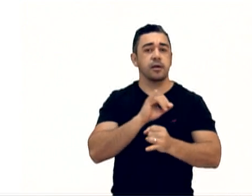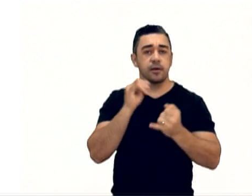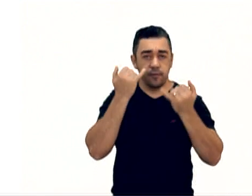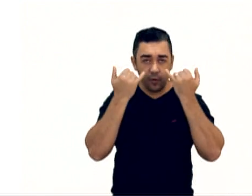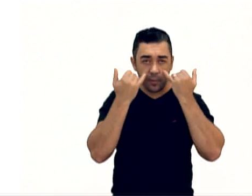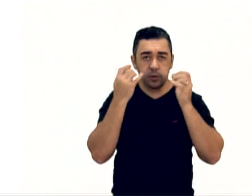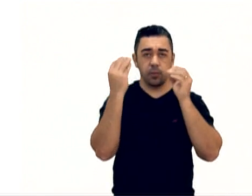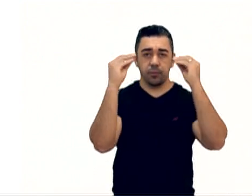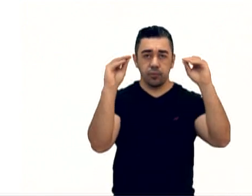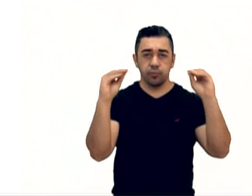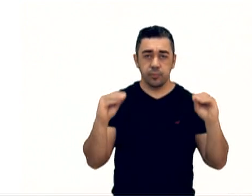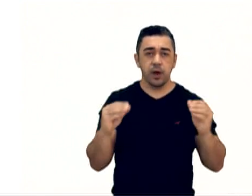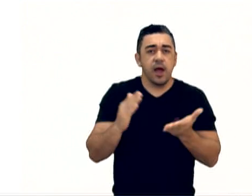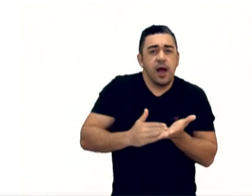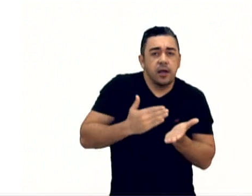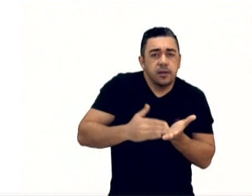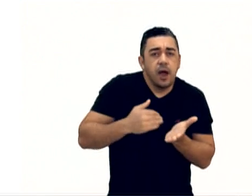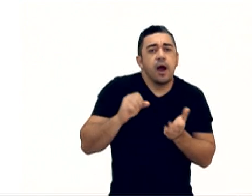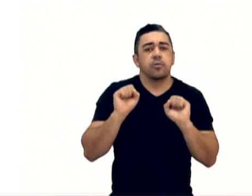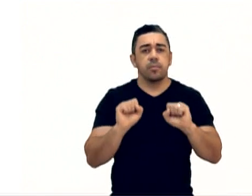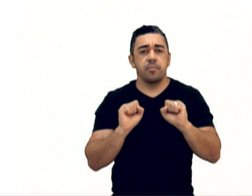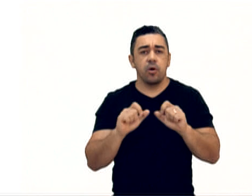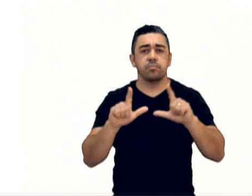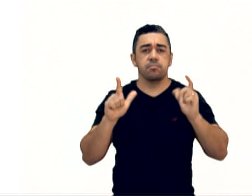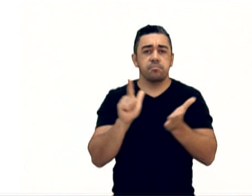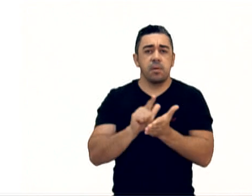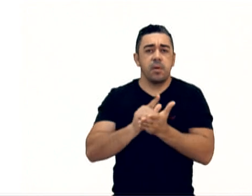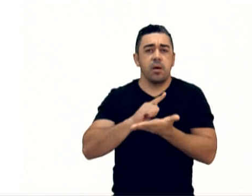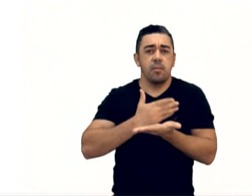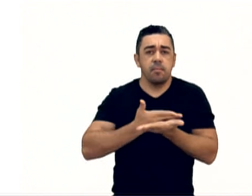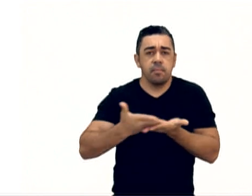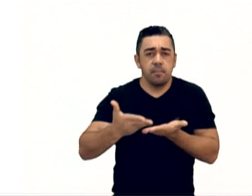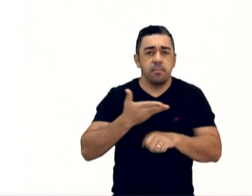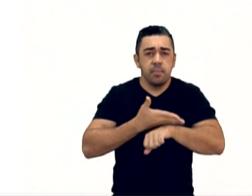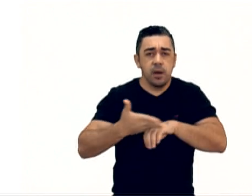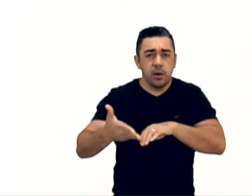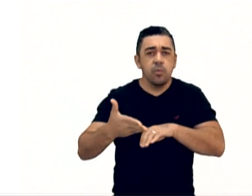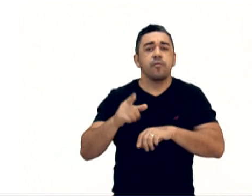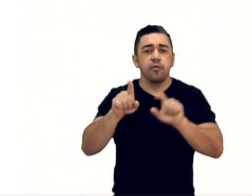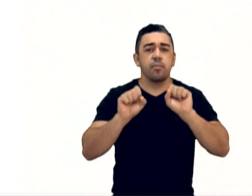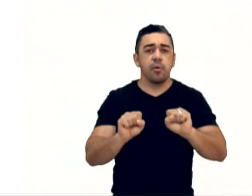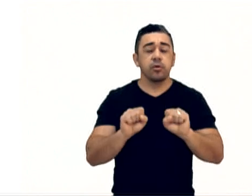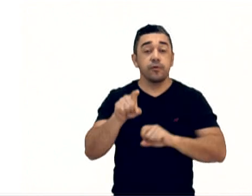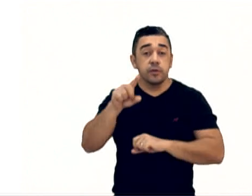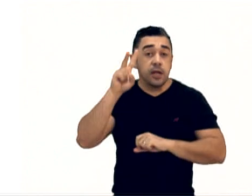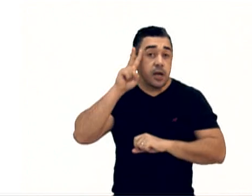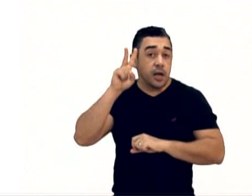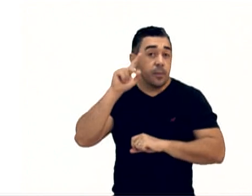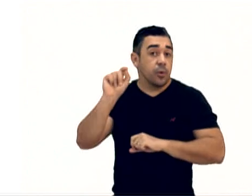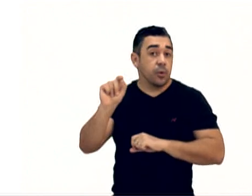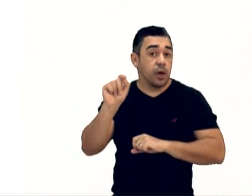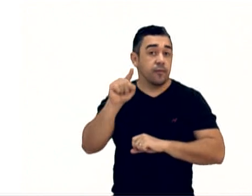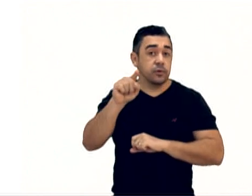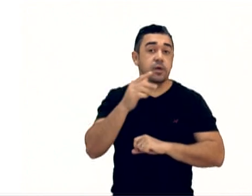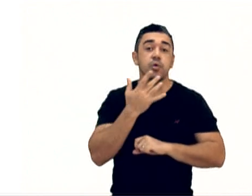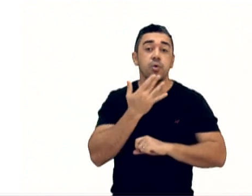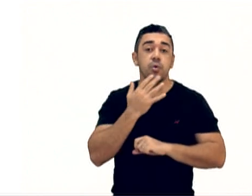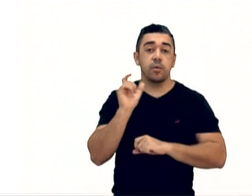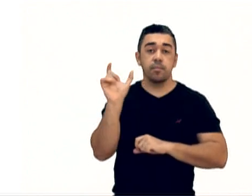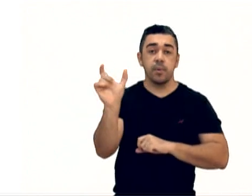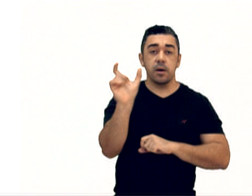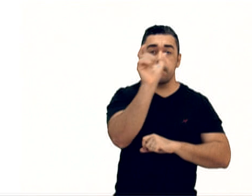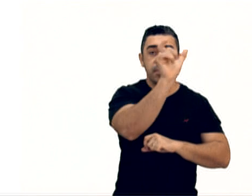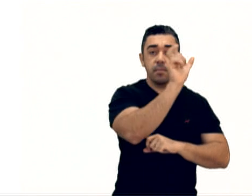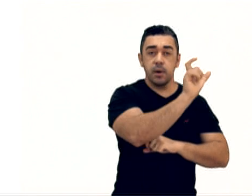no caderno, podem fazer numa folha sulfite, o que vocês acharem mais fácil. Lembre que vocês precisam usar cores